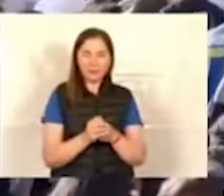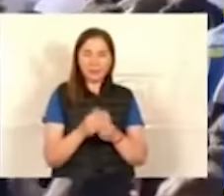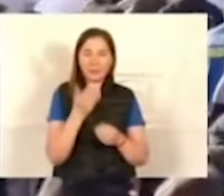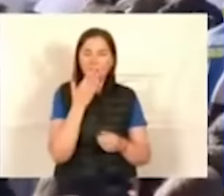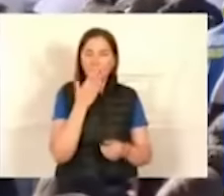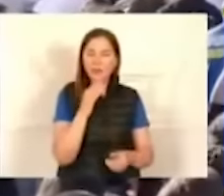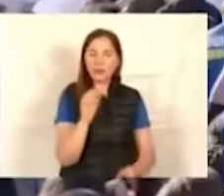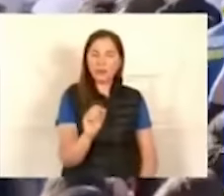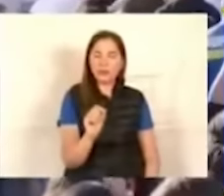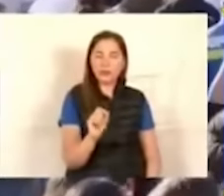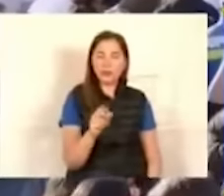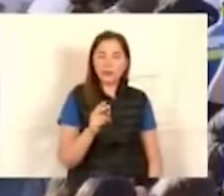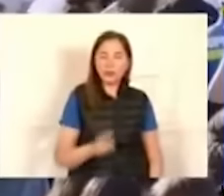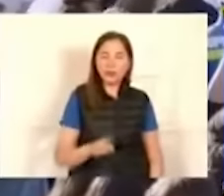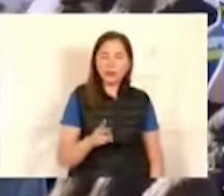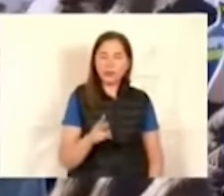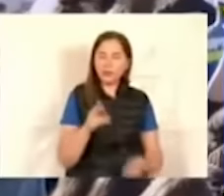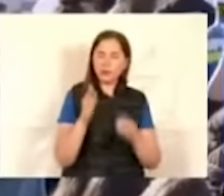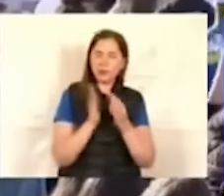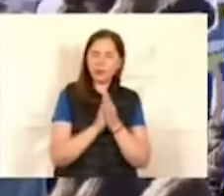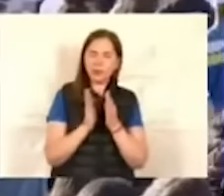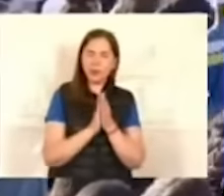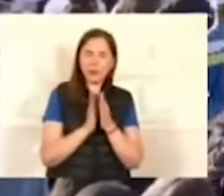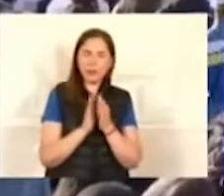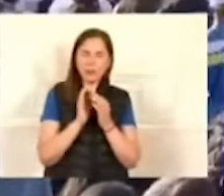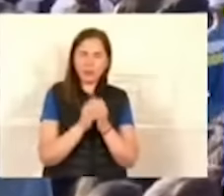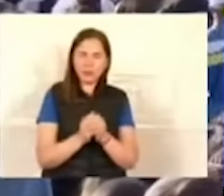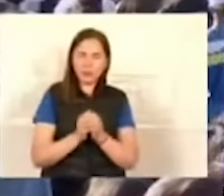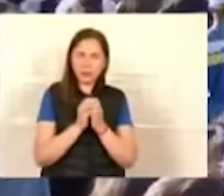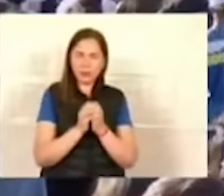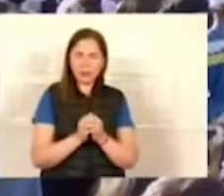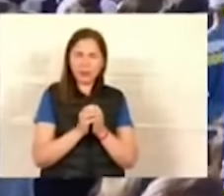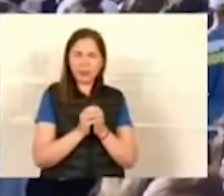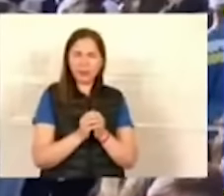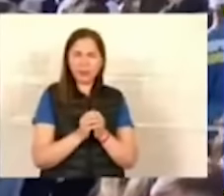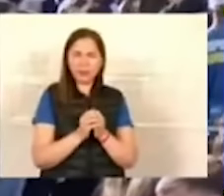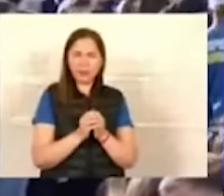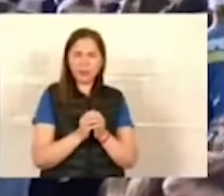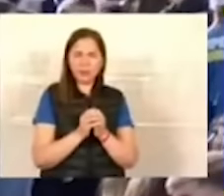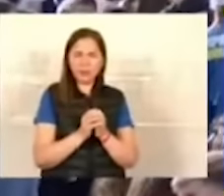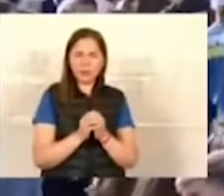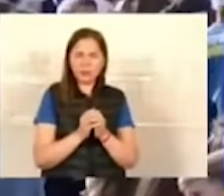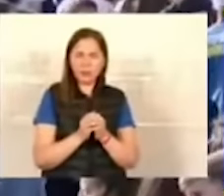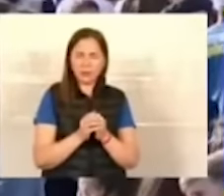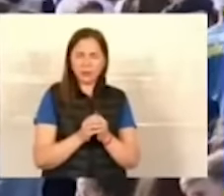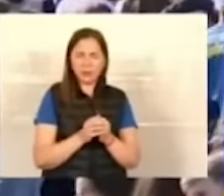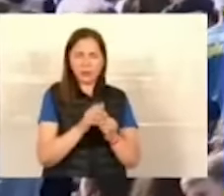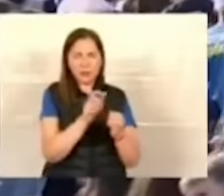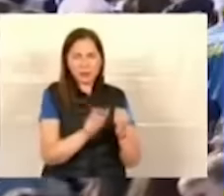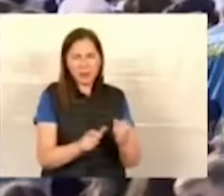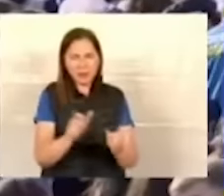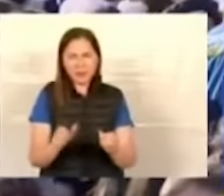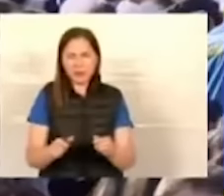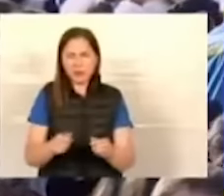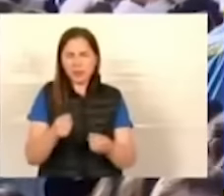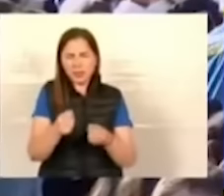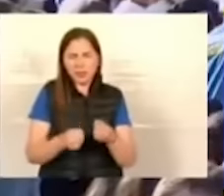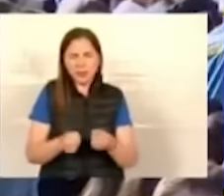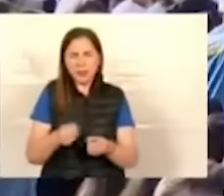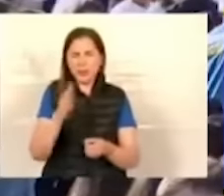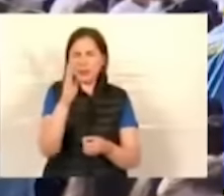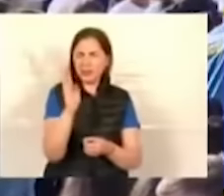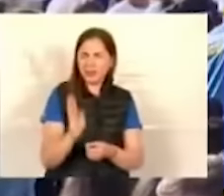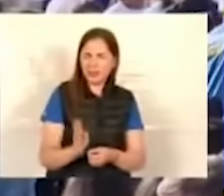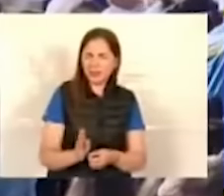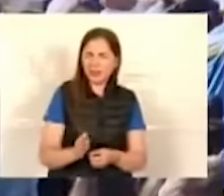pedido continue orando por nós orem pelos dirigentes porque nós precisamos orem pelo Brasil orem pelo